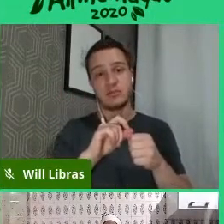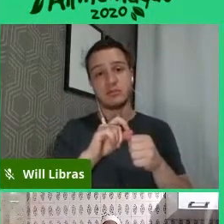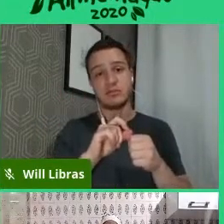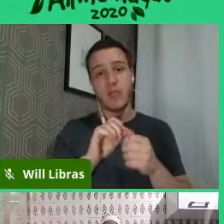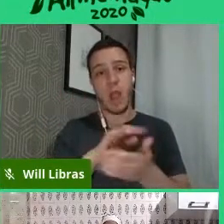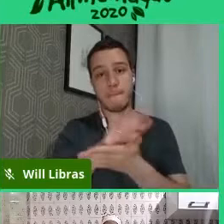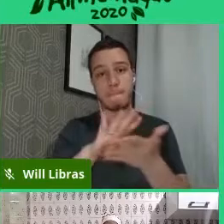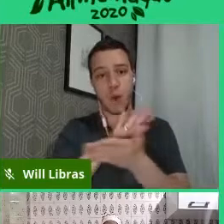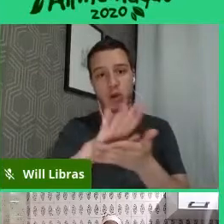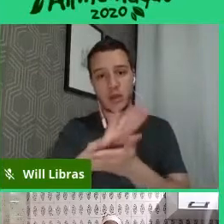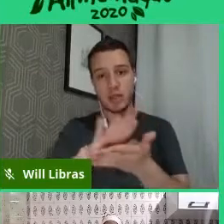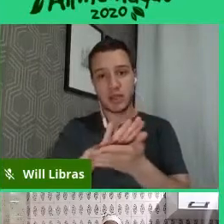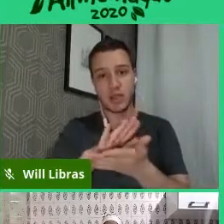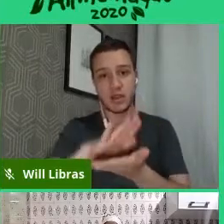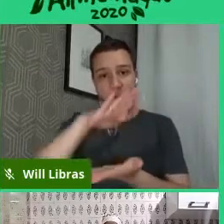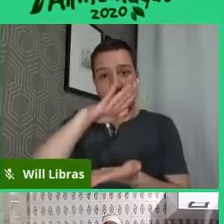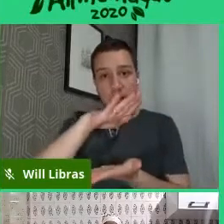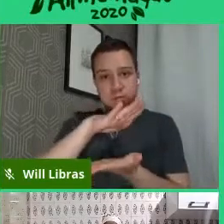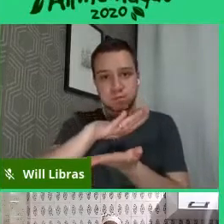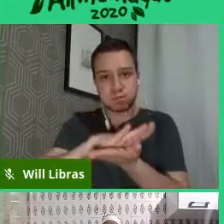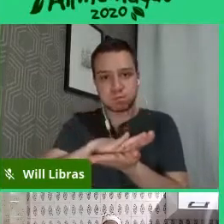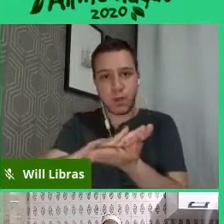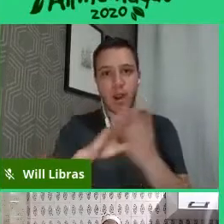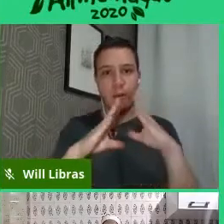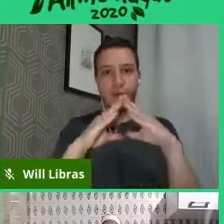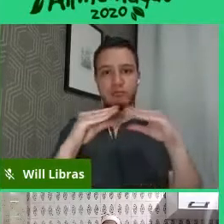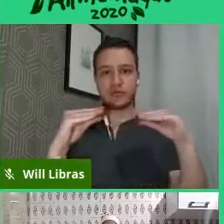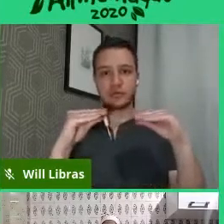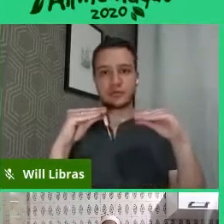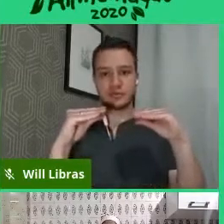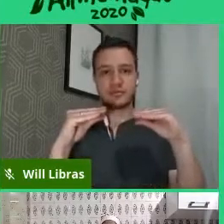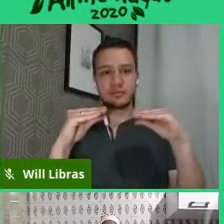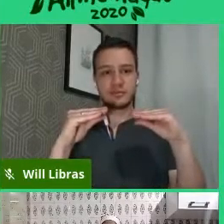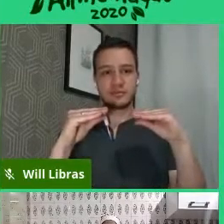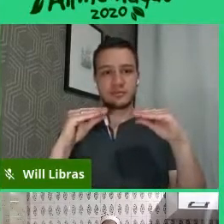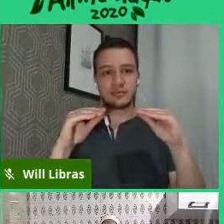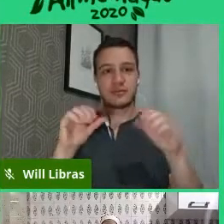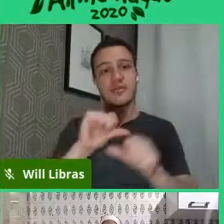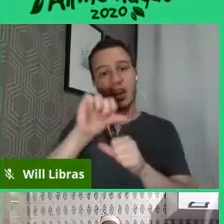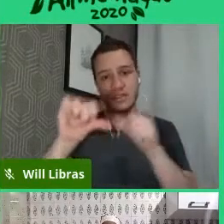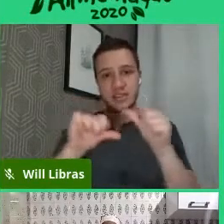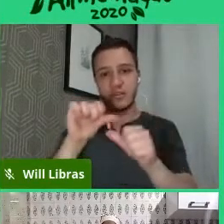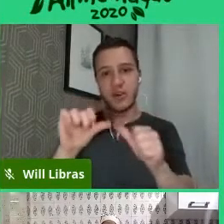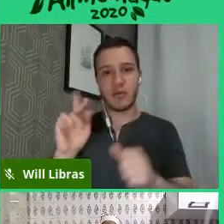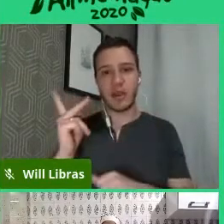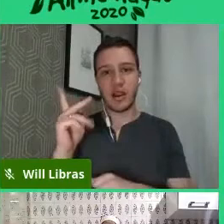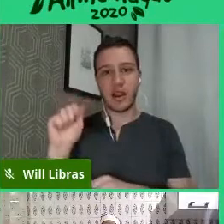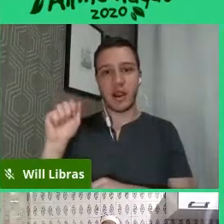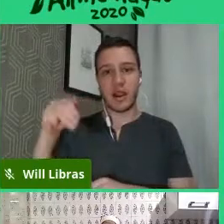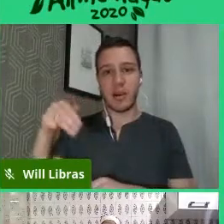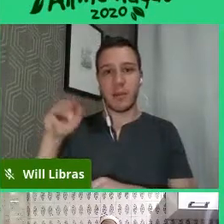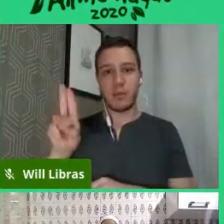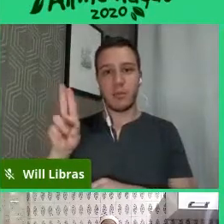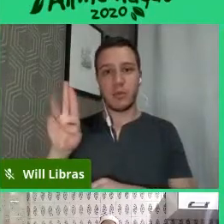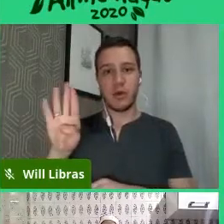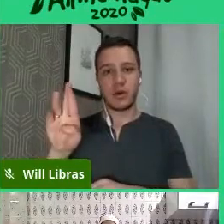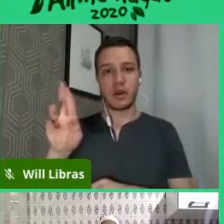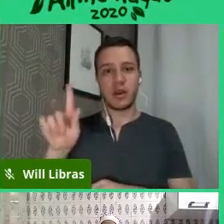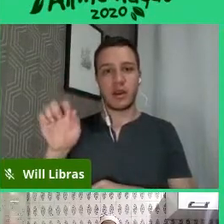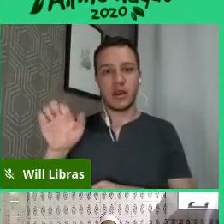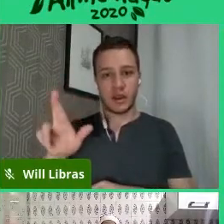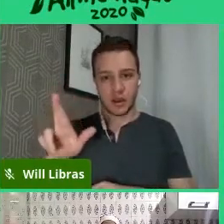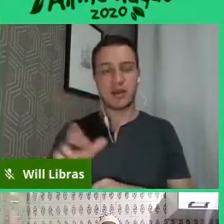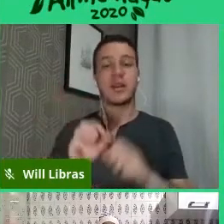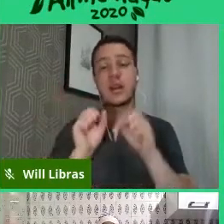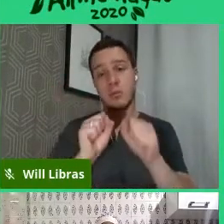eu vou amassar ela. E aí ela vai ficar em formato de hambúrguer, que eu posso